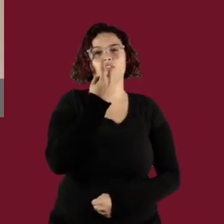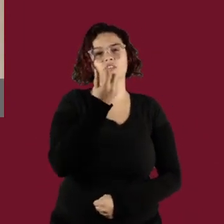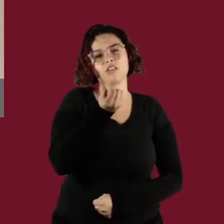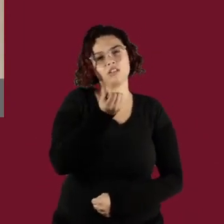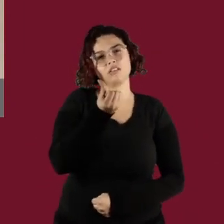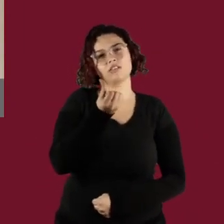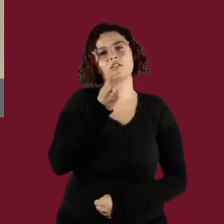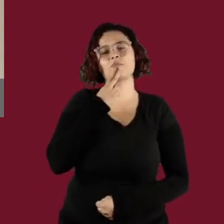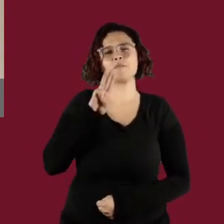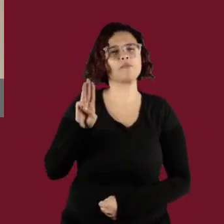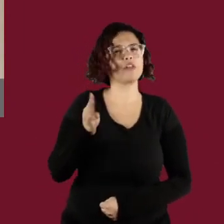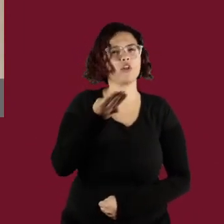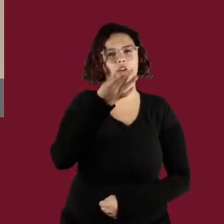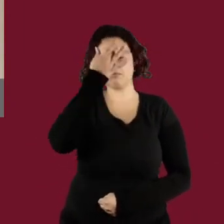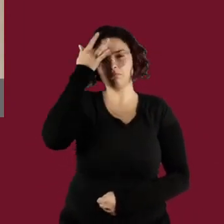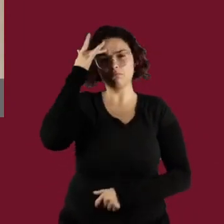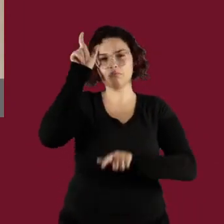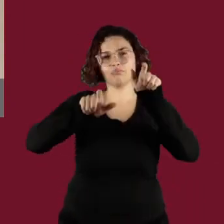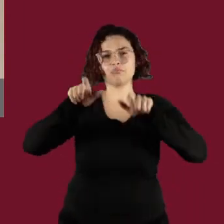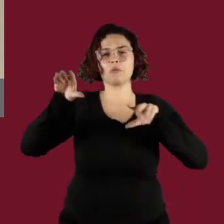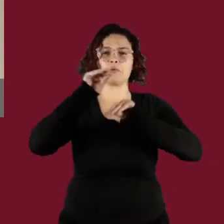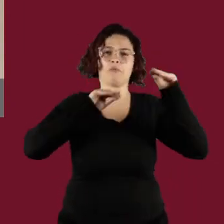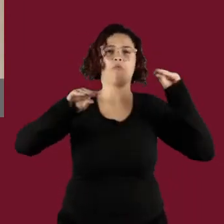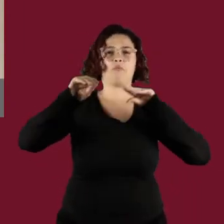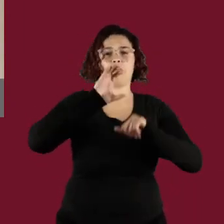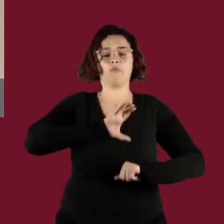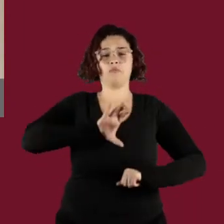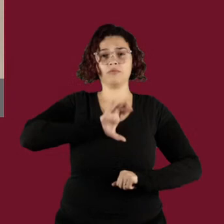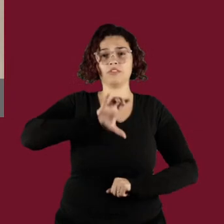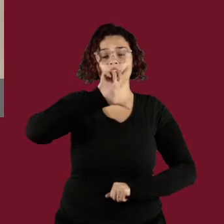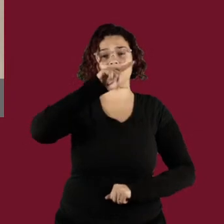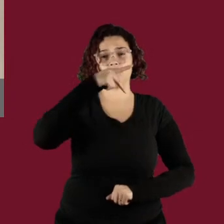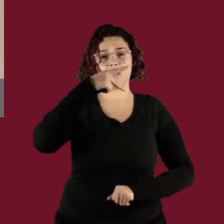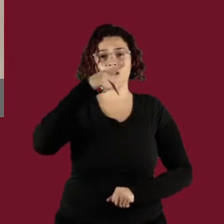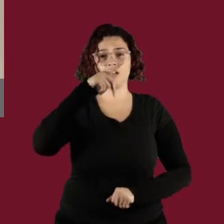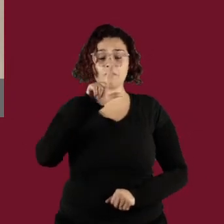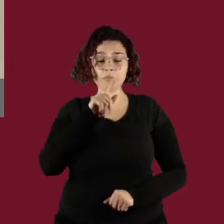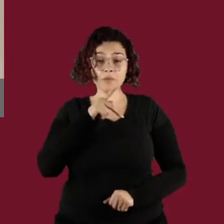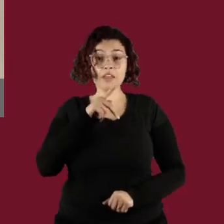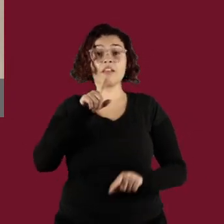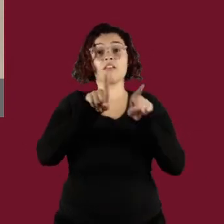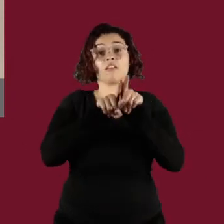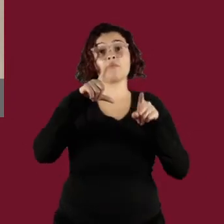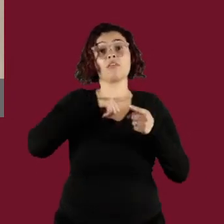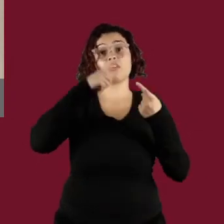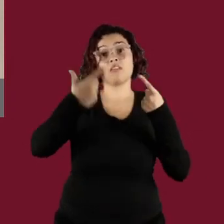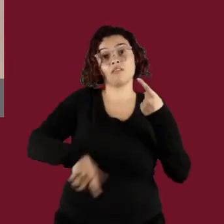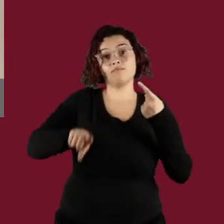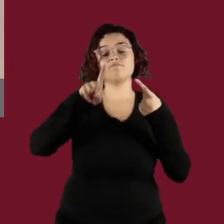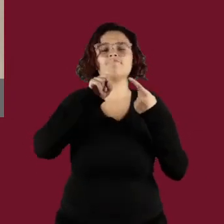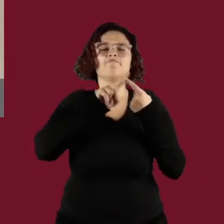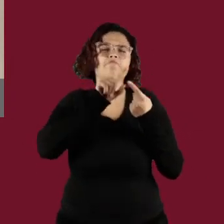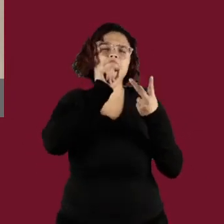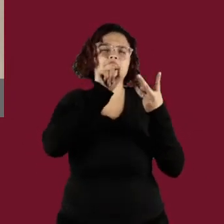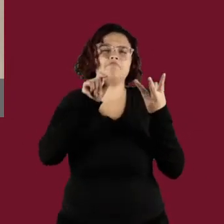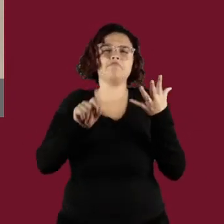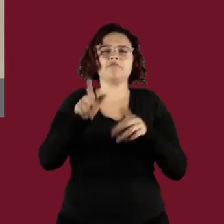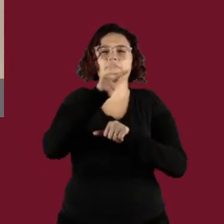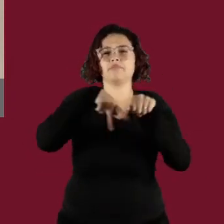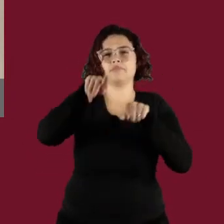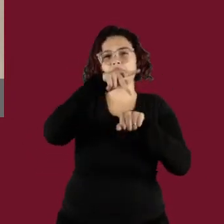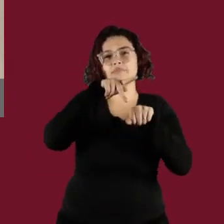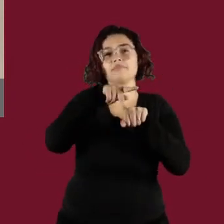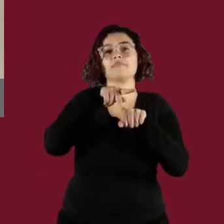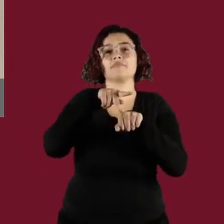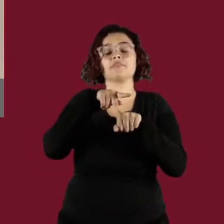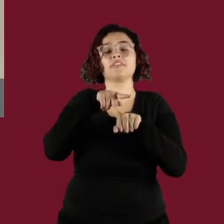de falantes, a CPLP é formada por Portugal, Angola, Cabo Verde, Guiné-Bissau, Timor-Leste,